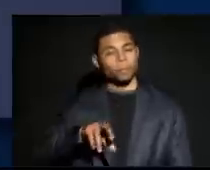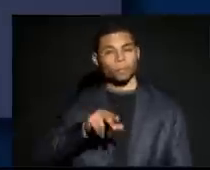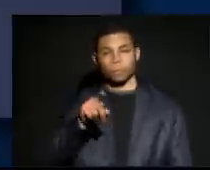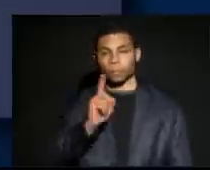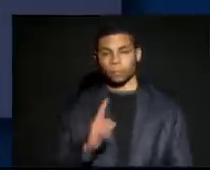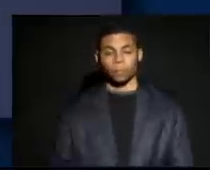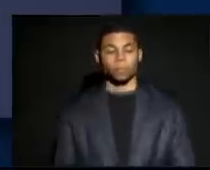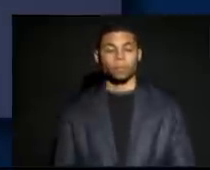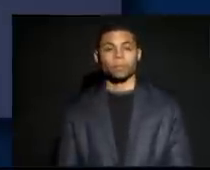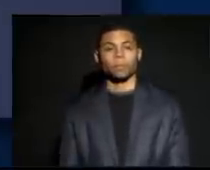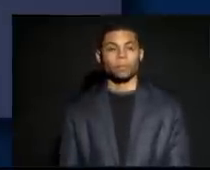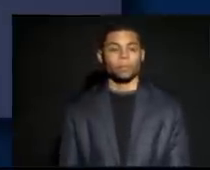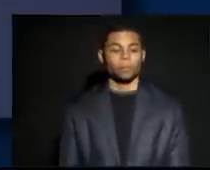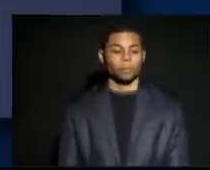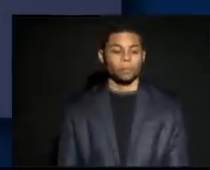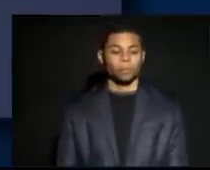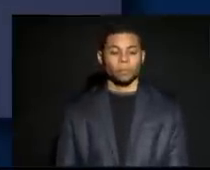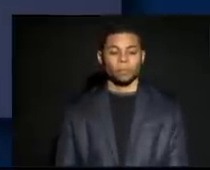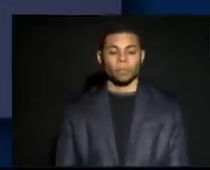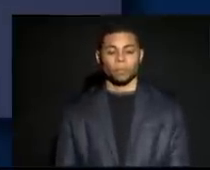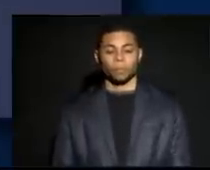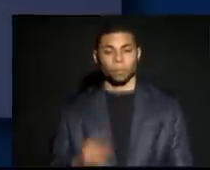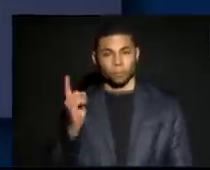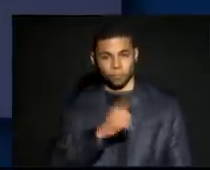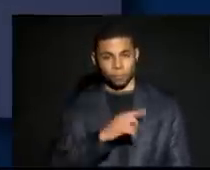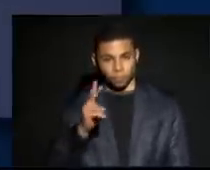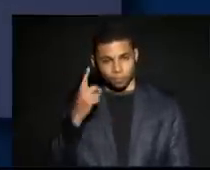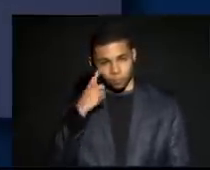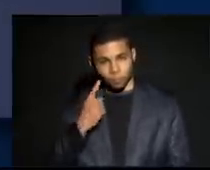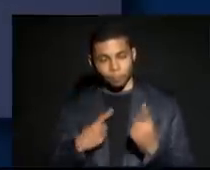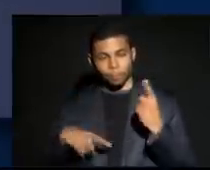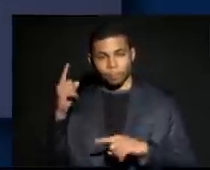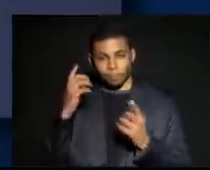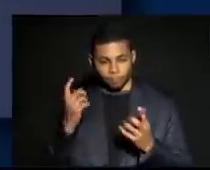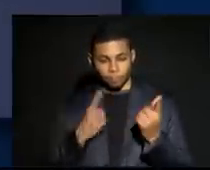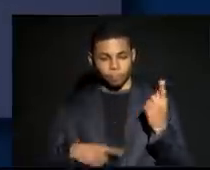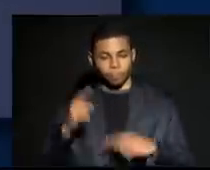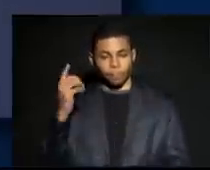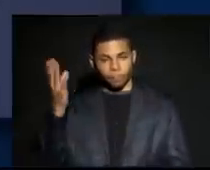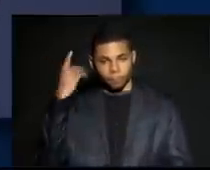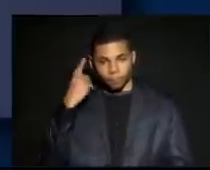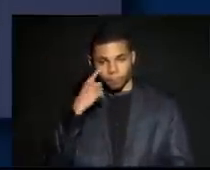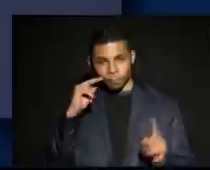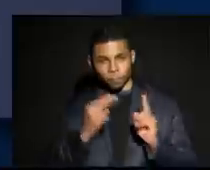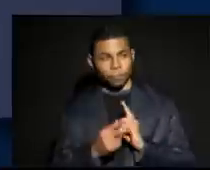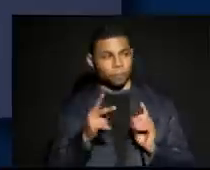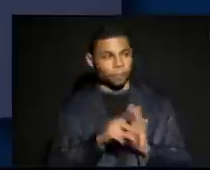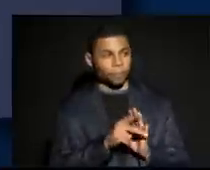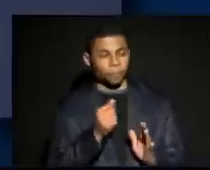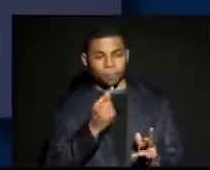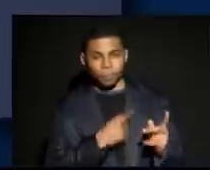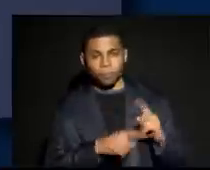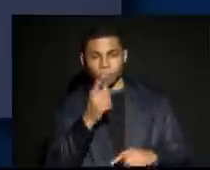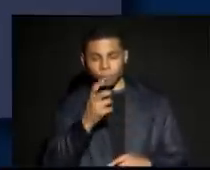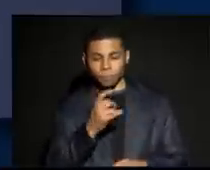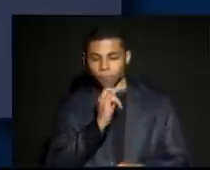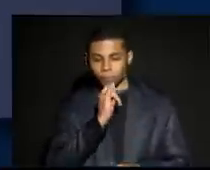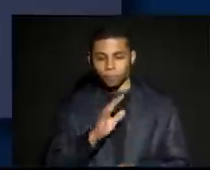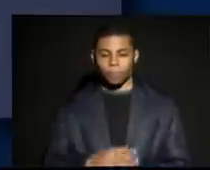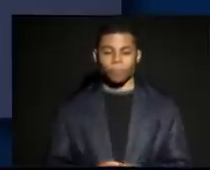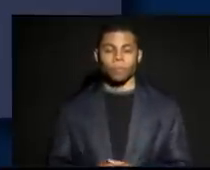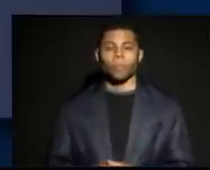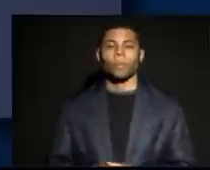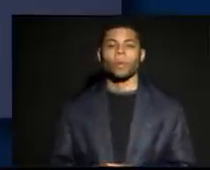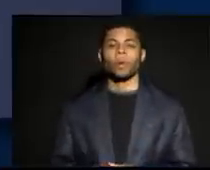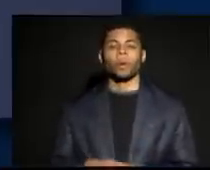esse o grande fenômeno é que esse Capitão que buscava crescimento que olhava para o mercado emergente como